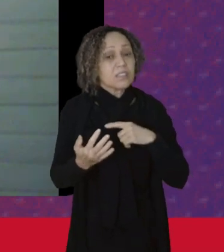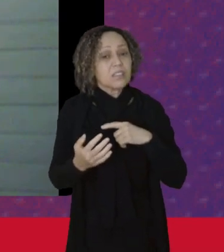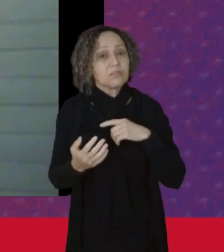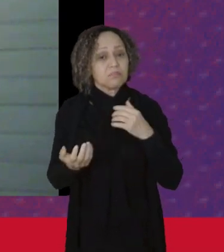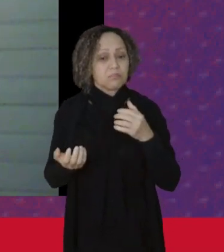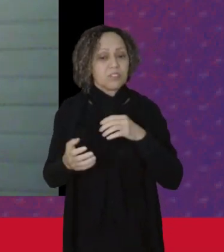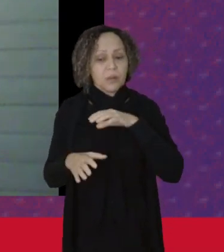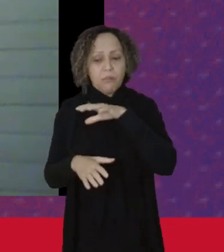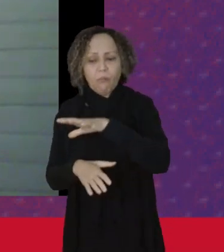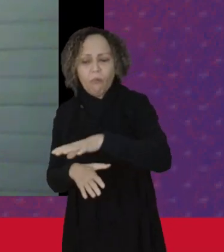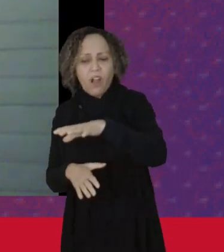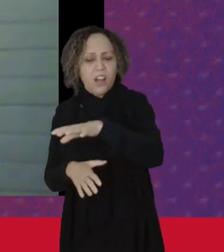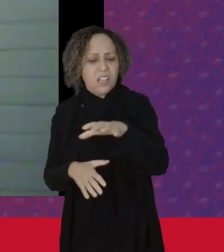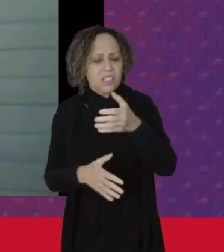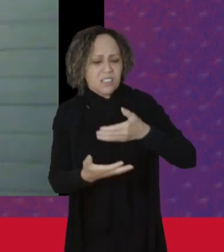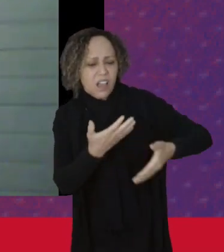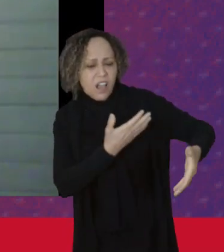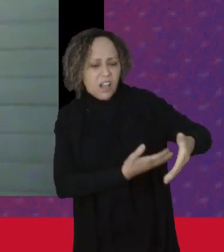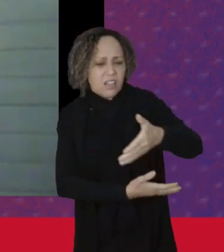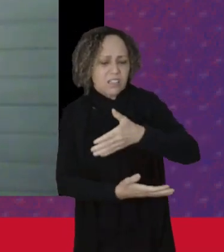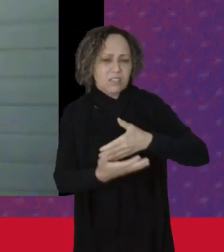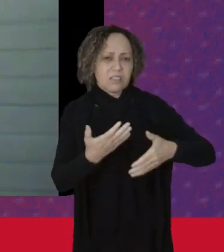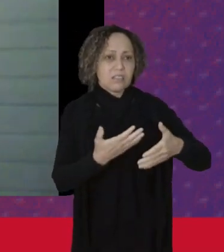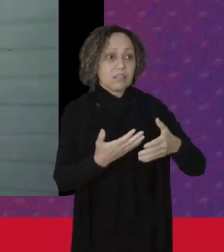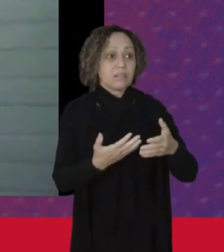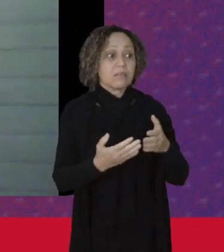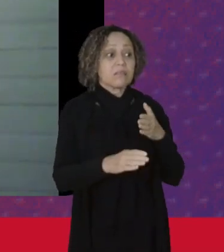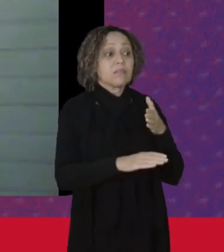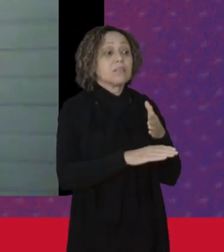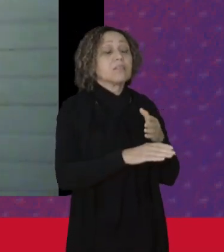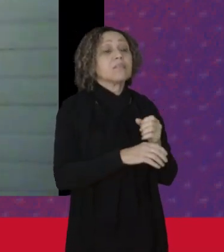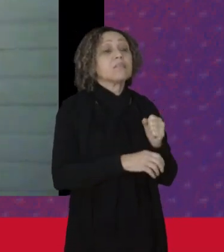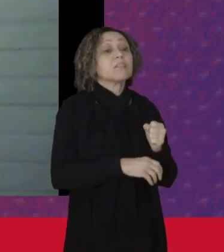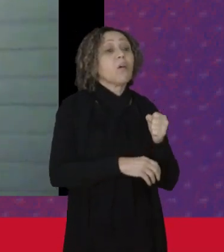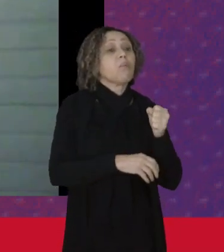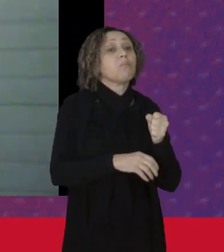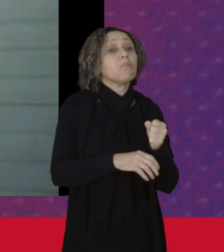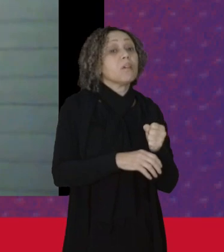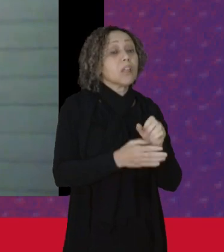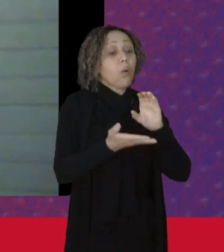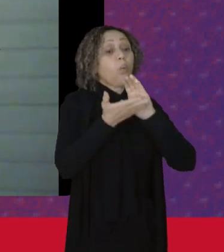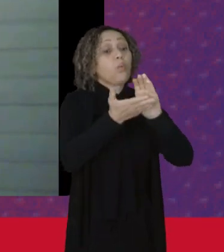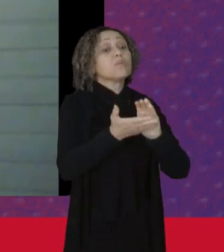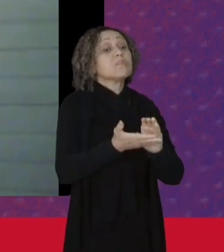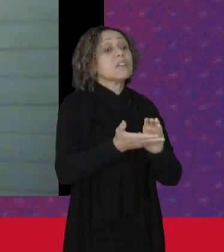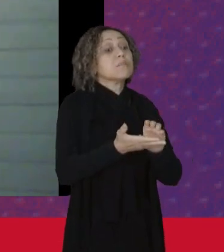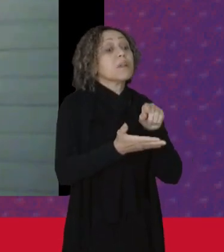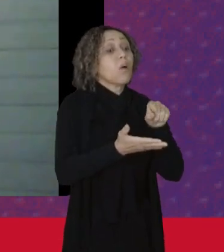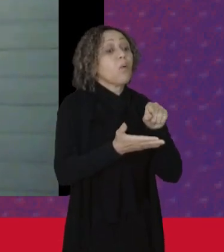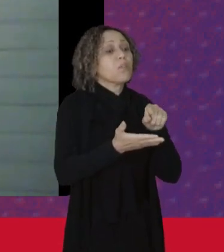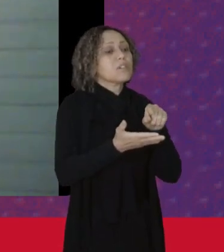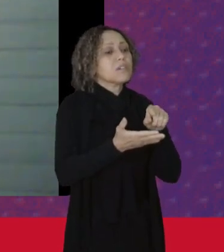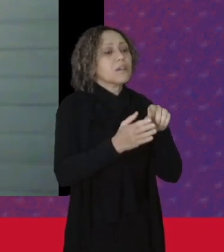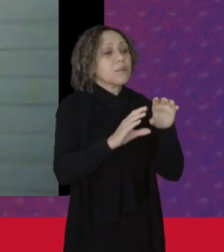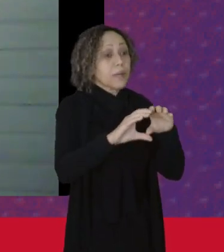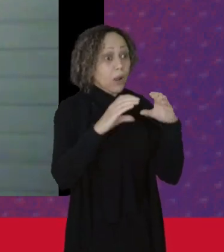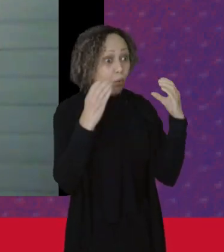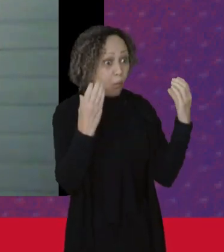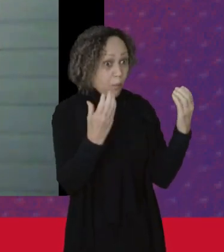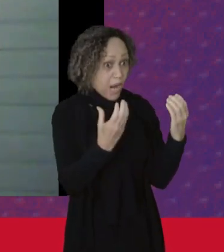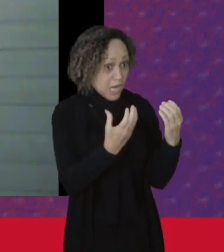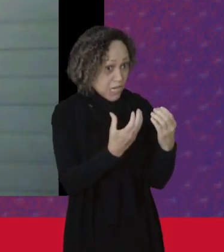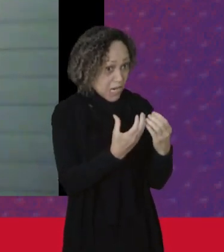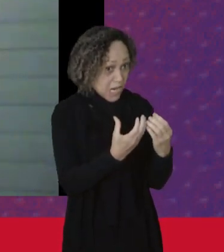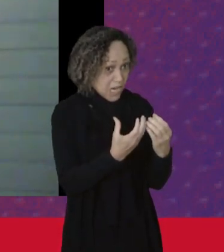interdisciplinariedade, e estão indo para onde? Para a comunidade terapêutica. O recurso está indo todo para a comunidade terapêutica. E comunidade